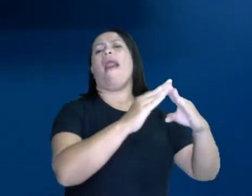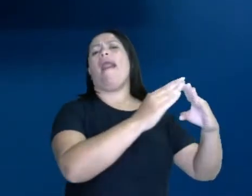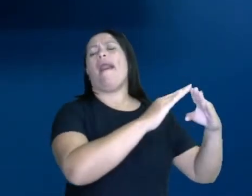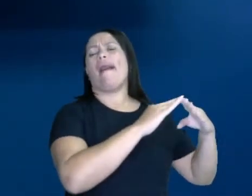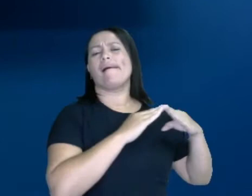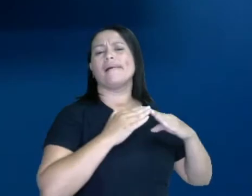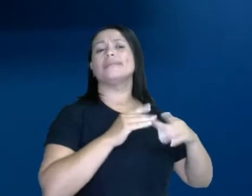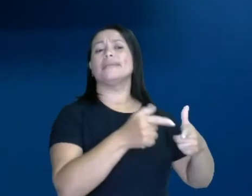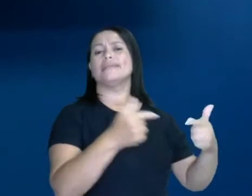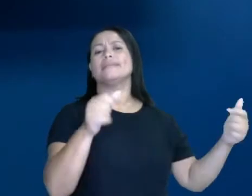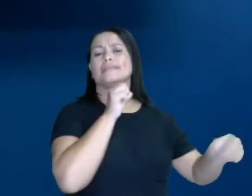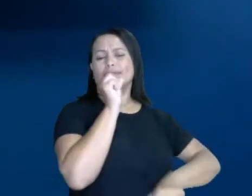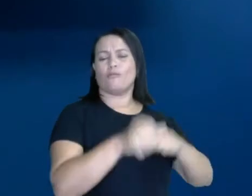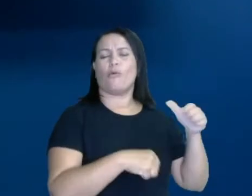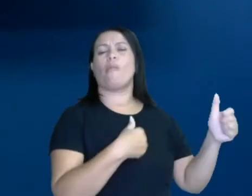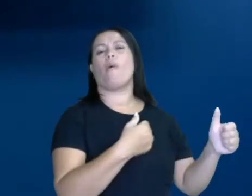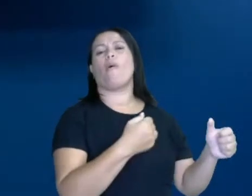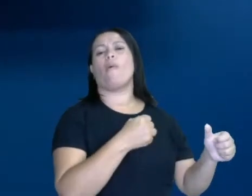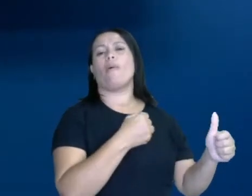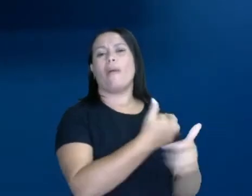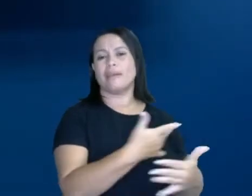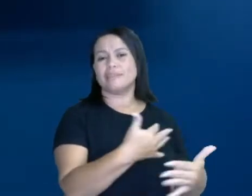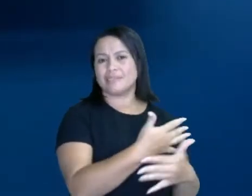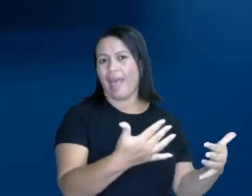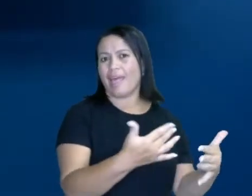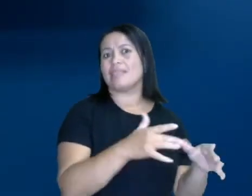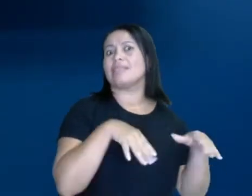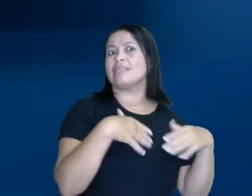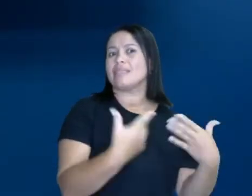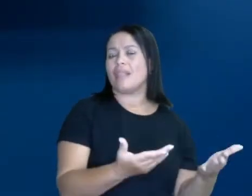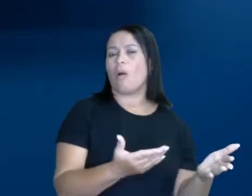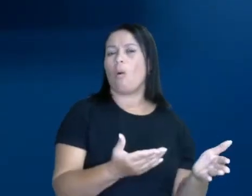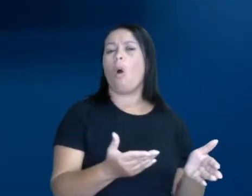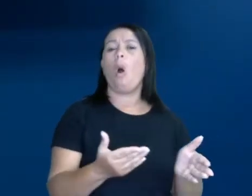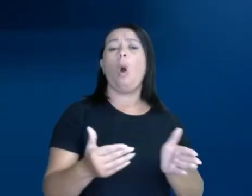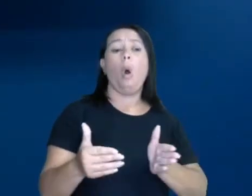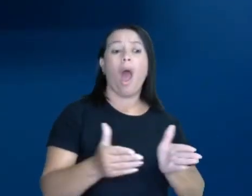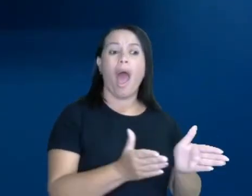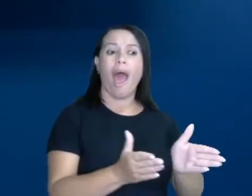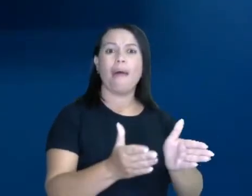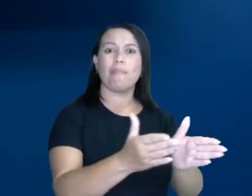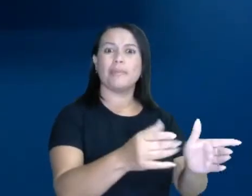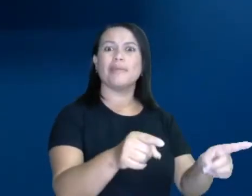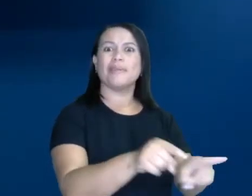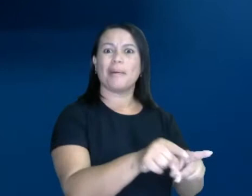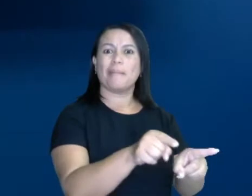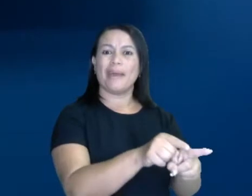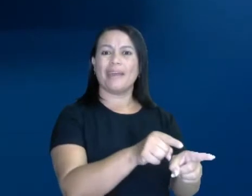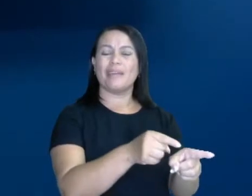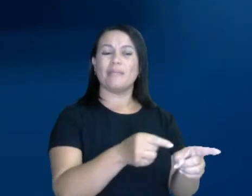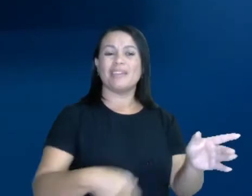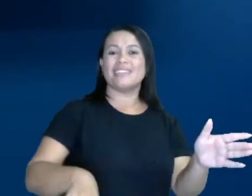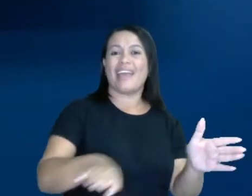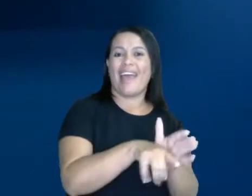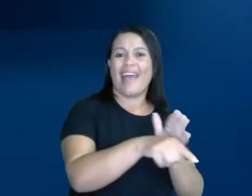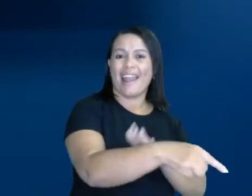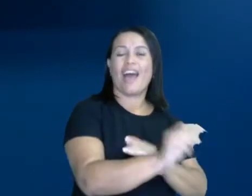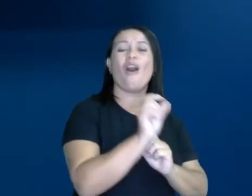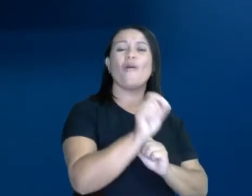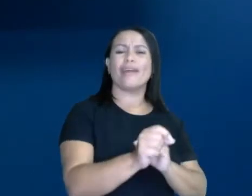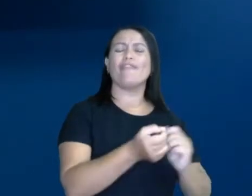e se transformou numa cidade. E o caminho até essa cidade também também foram virando